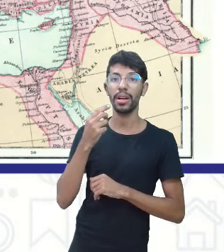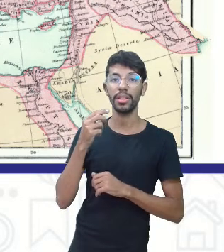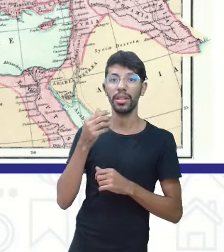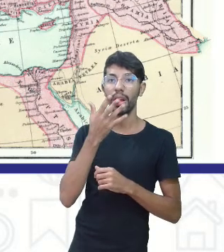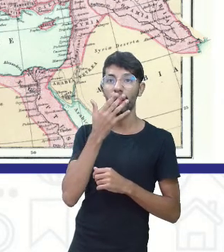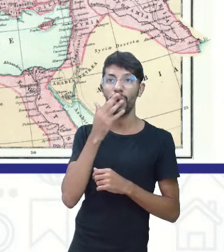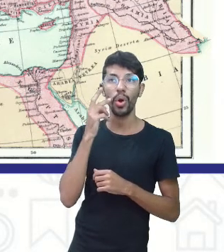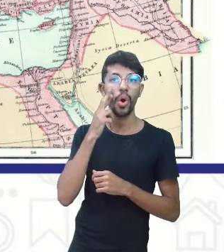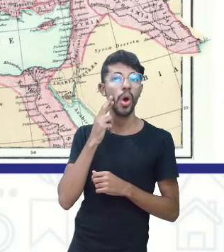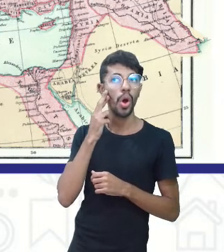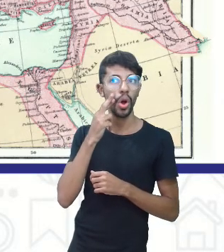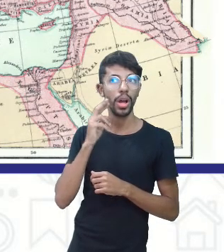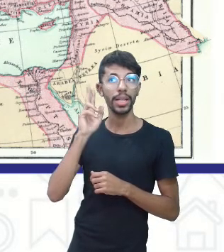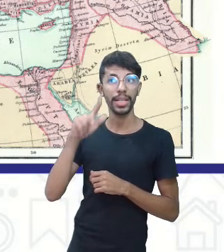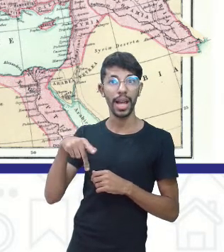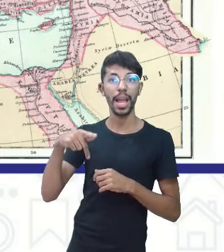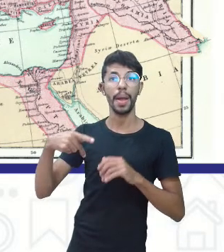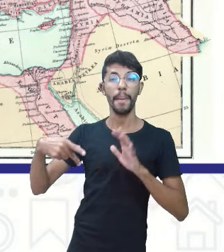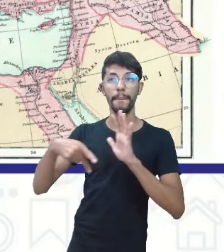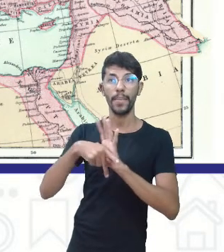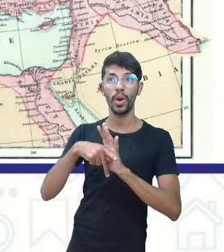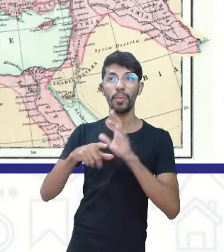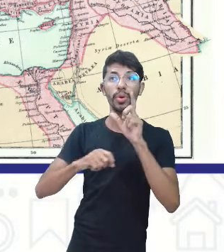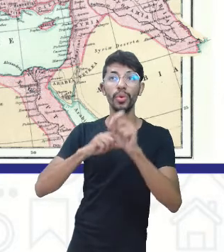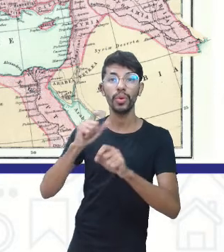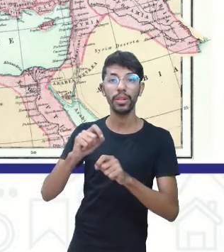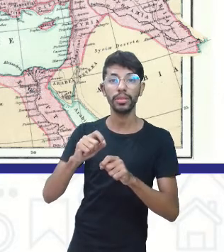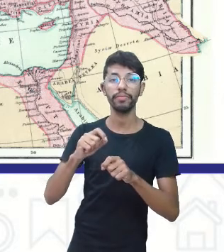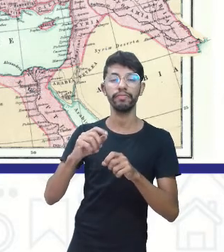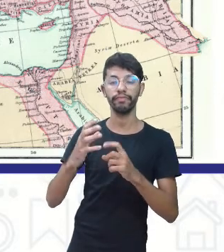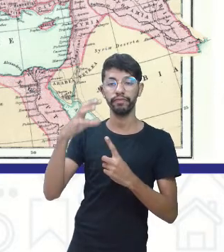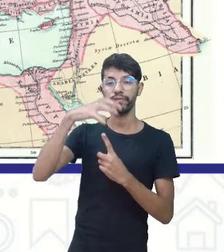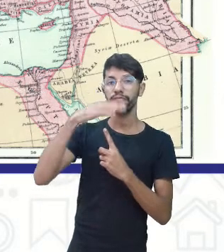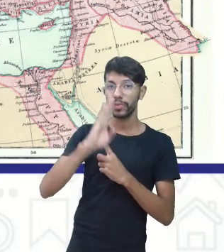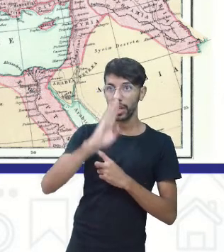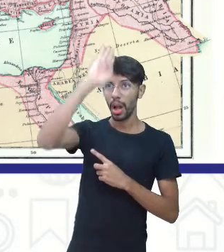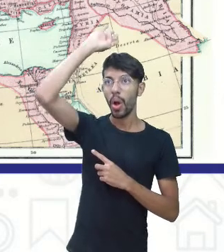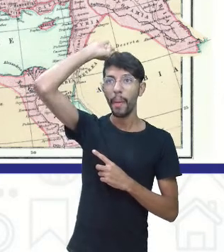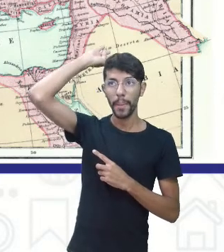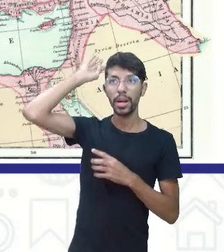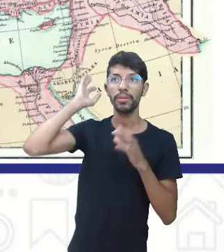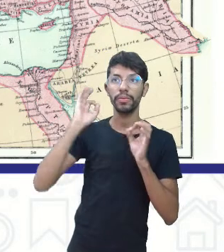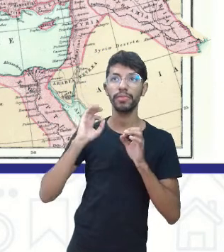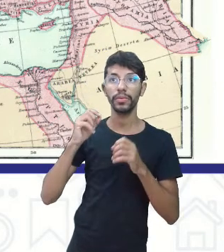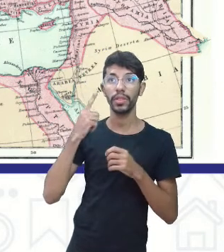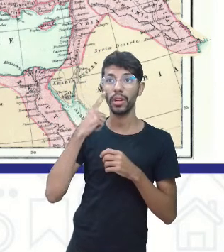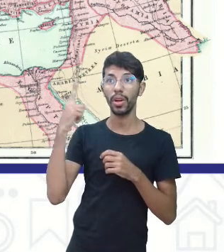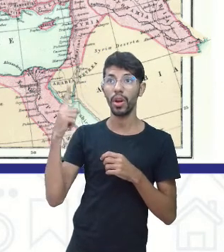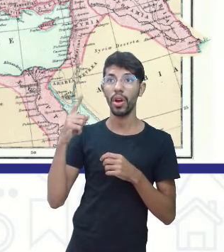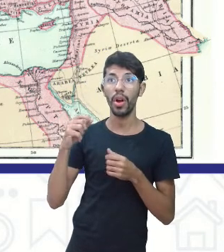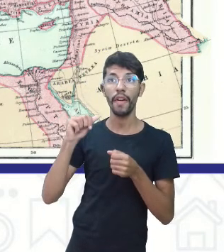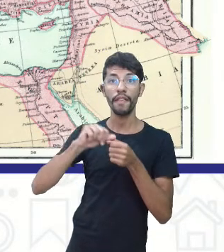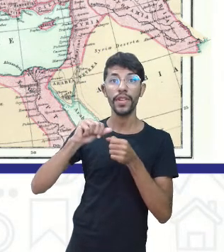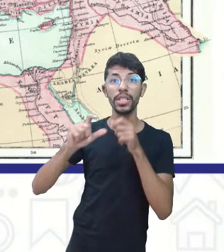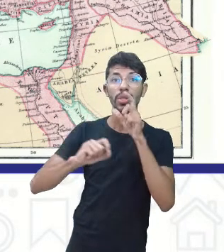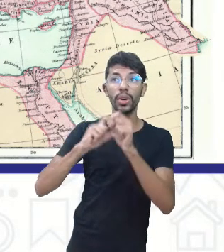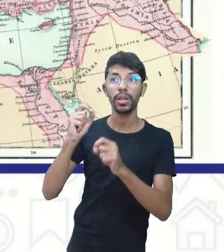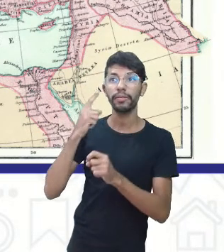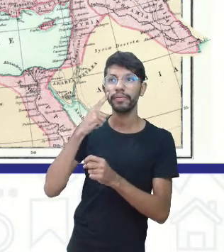demarcada em rosa são os territórios, né, do Império Romano. Observem que eles acabaram construindo aqui,